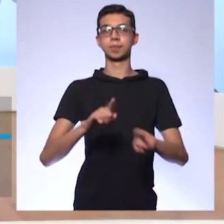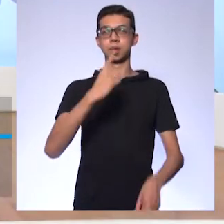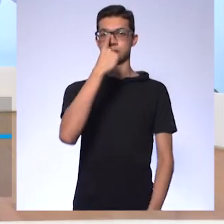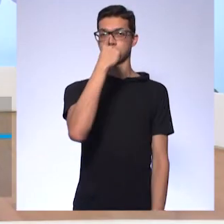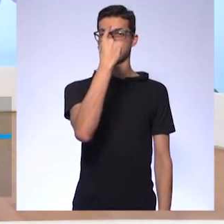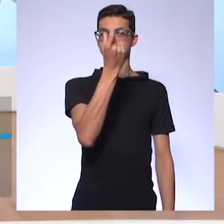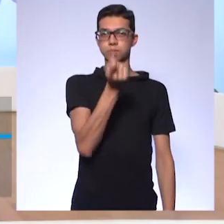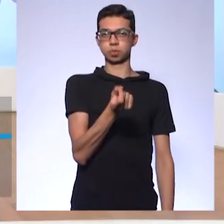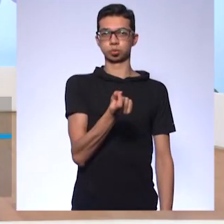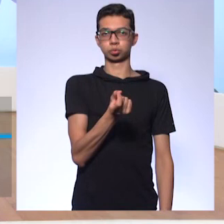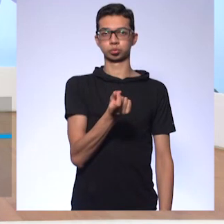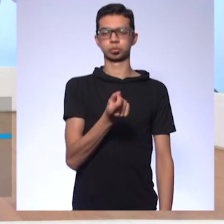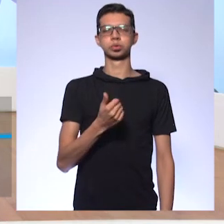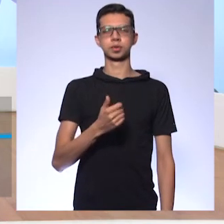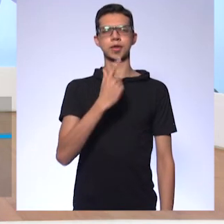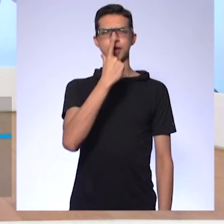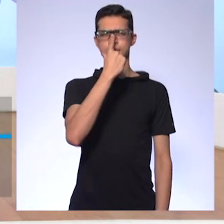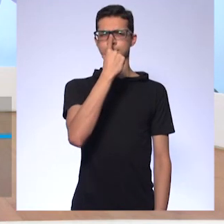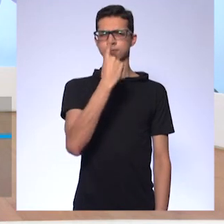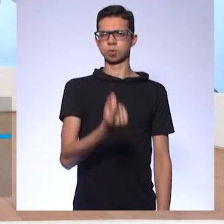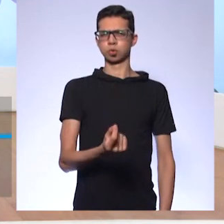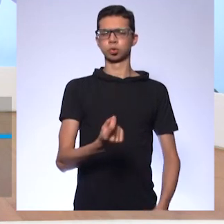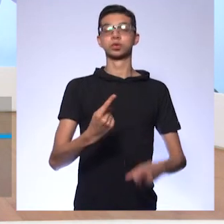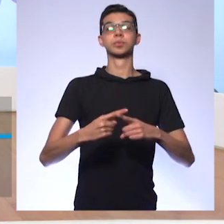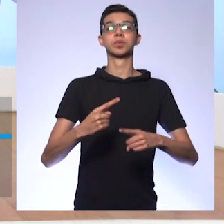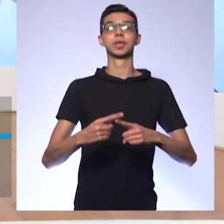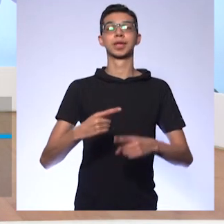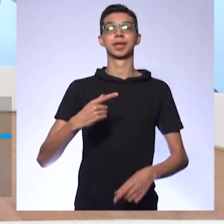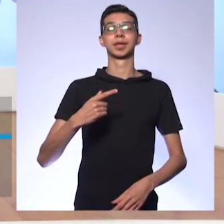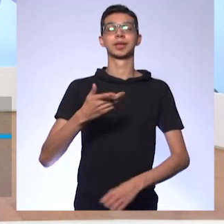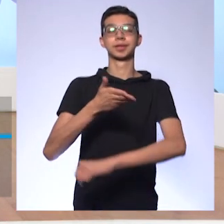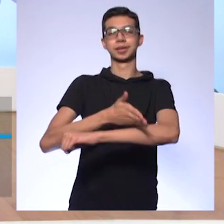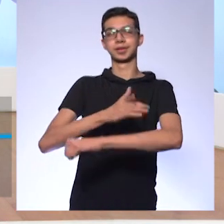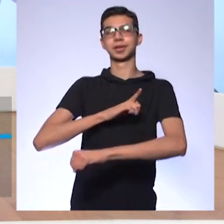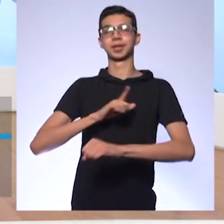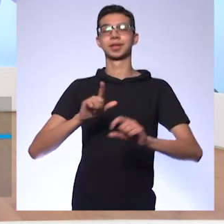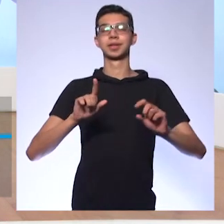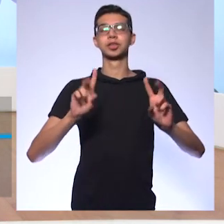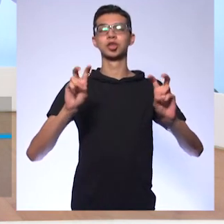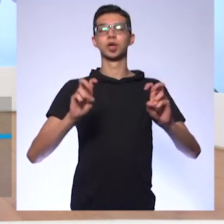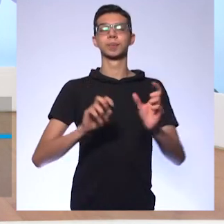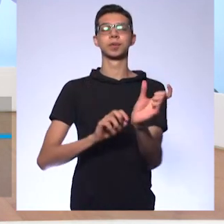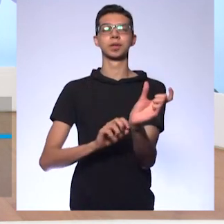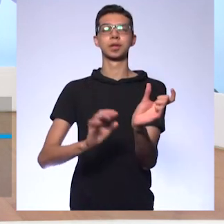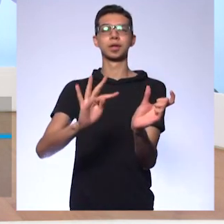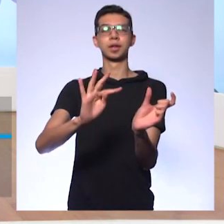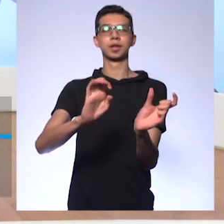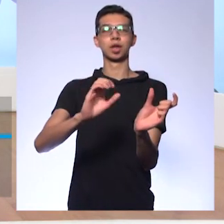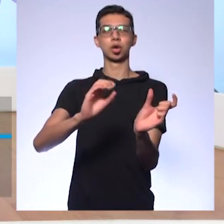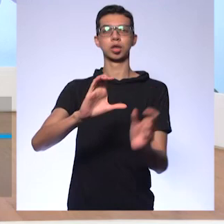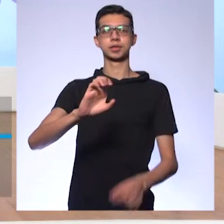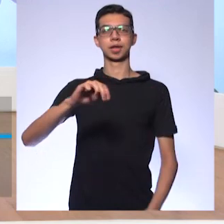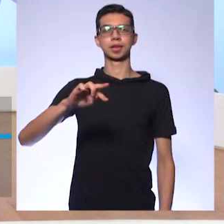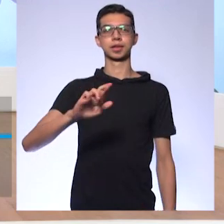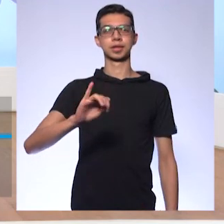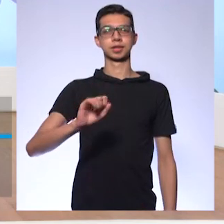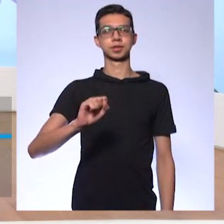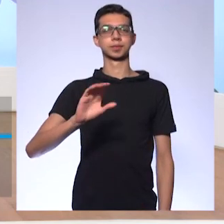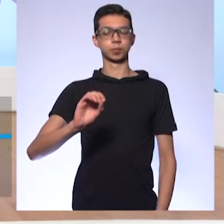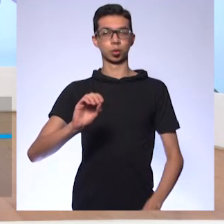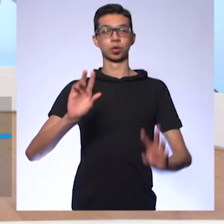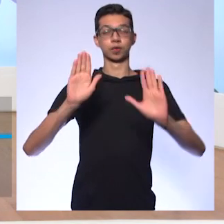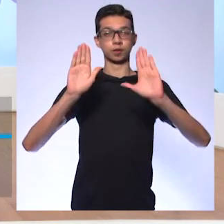questão da bruxa é porque na Idade Média tinha aquela questão do teocentrismo, né? Um mundo voltado para a religiosidade.